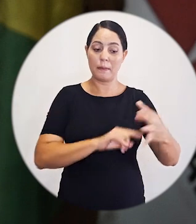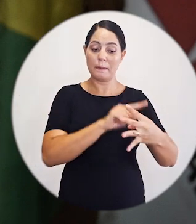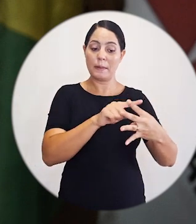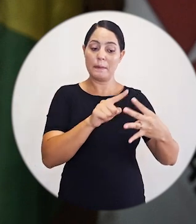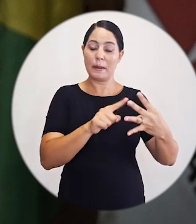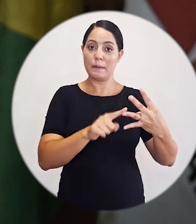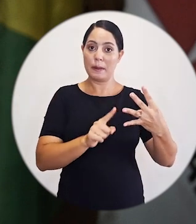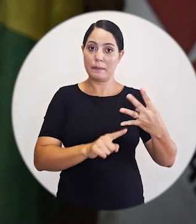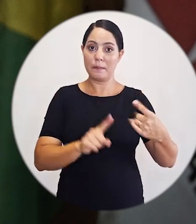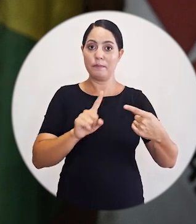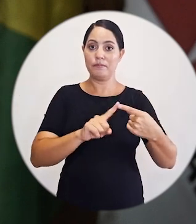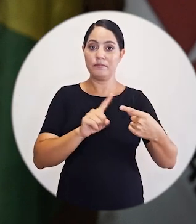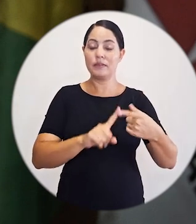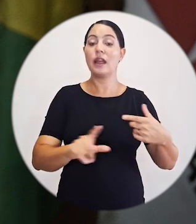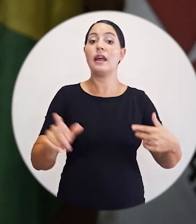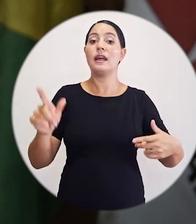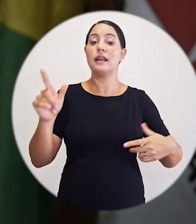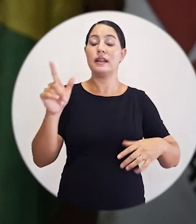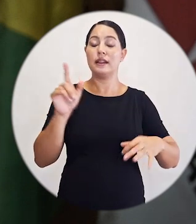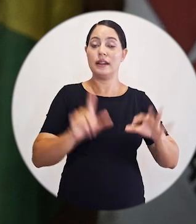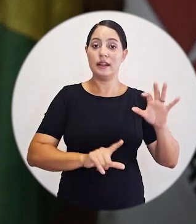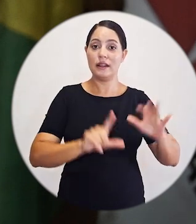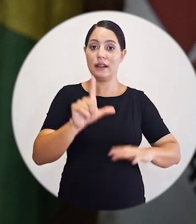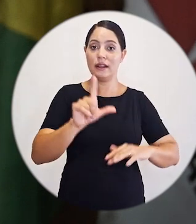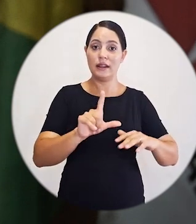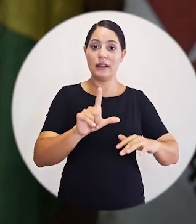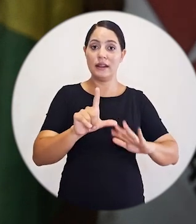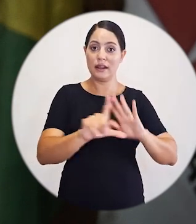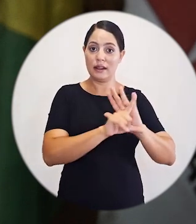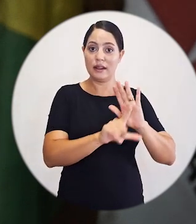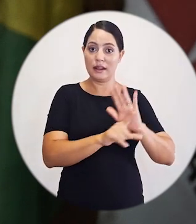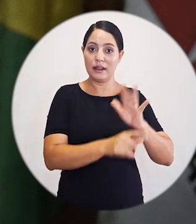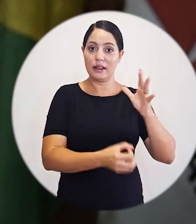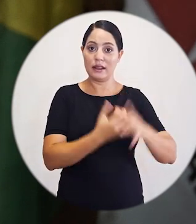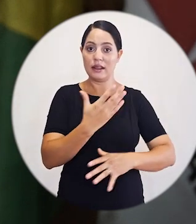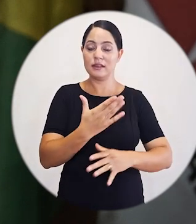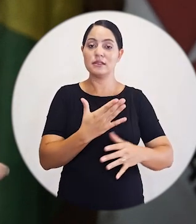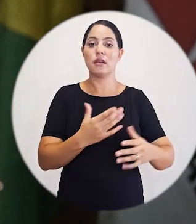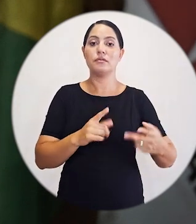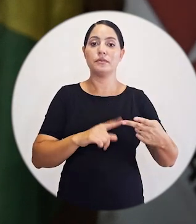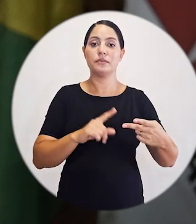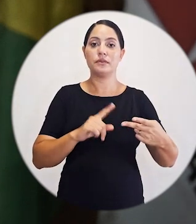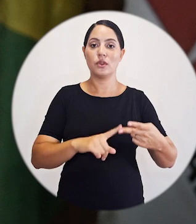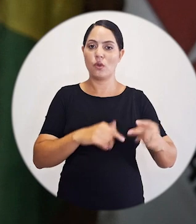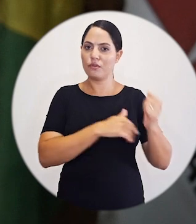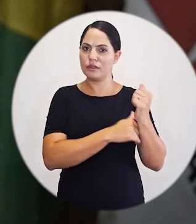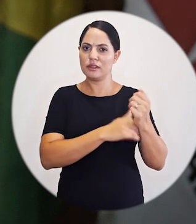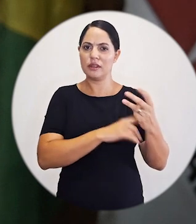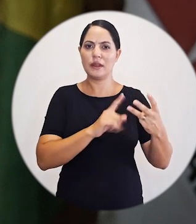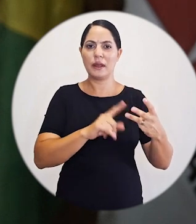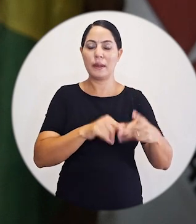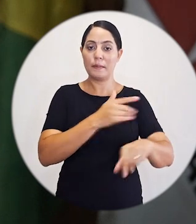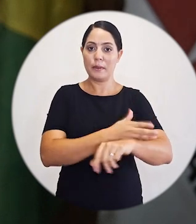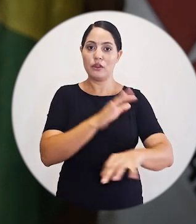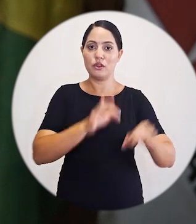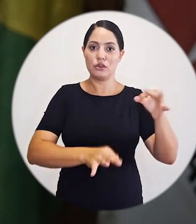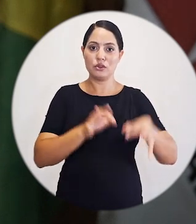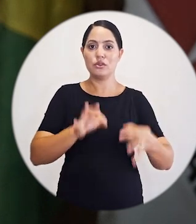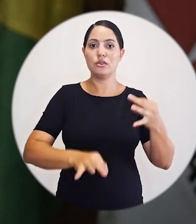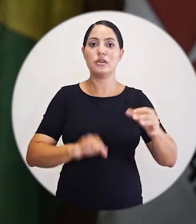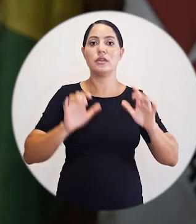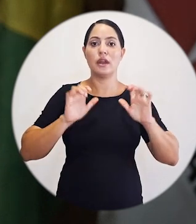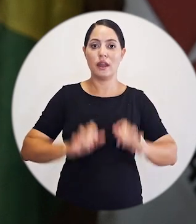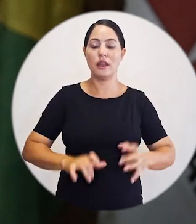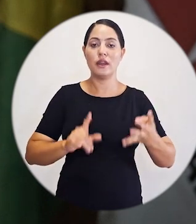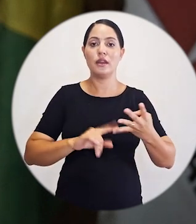em 4 pilares: legislação aplicável, confidencialidade e privacidade, prática jurídica, ética e